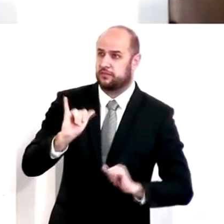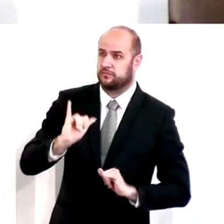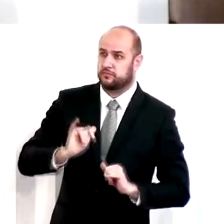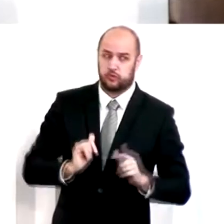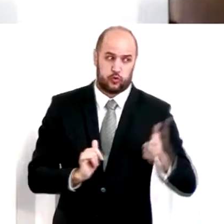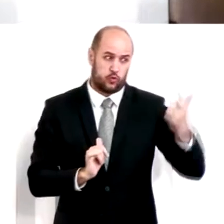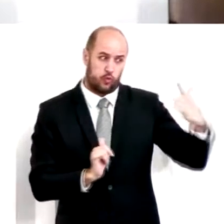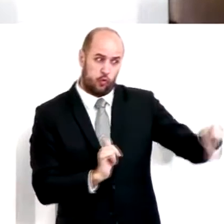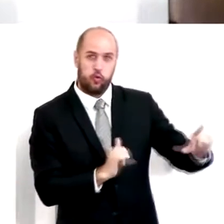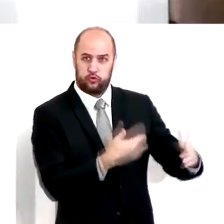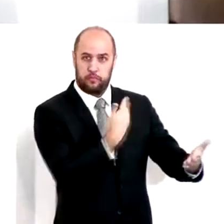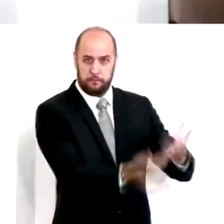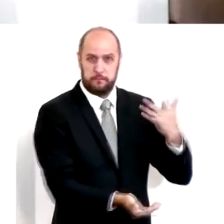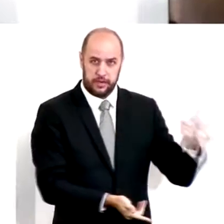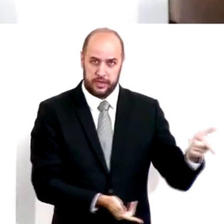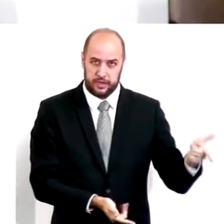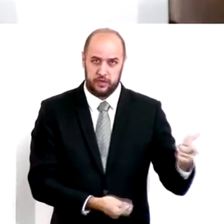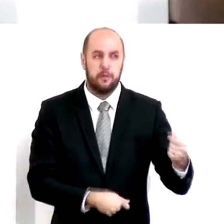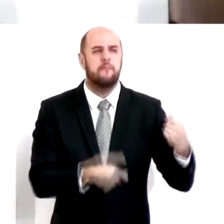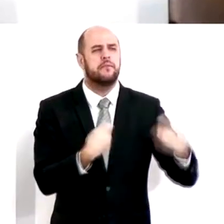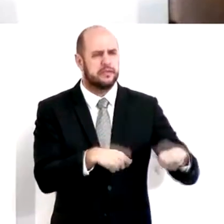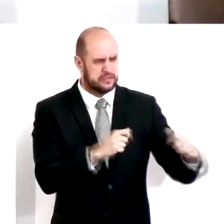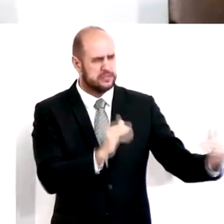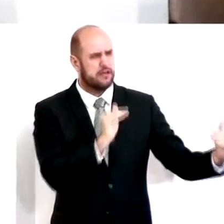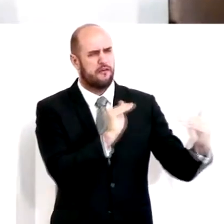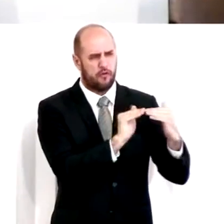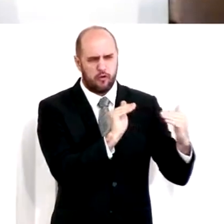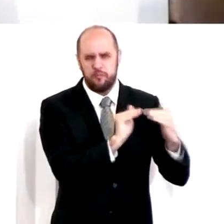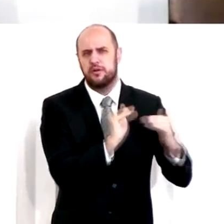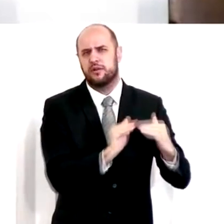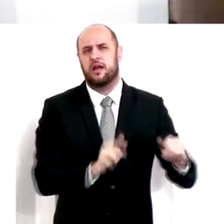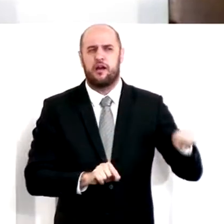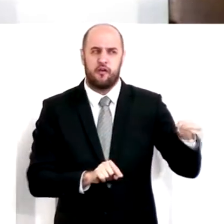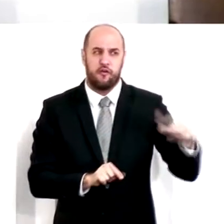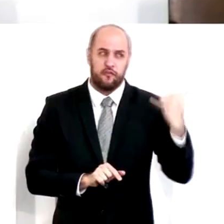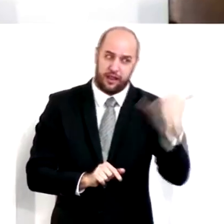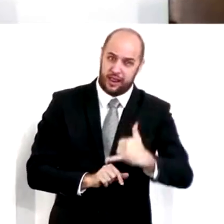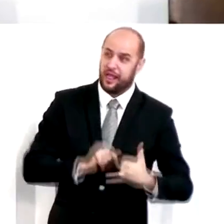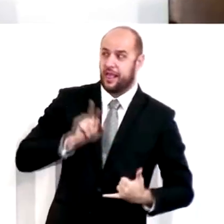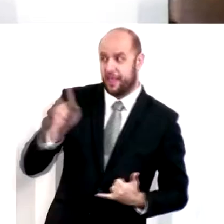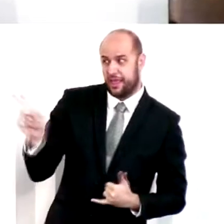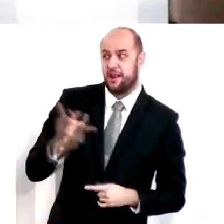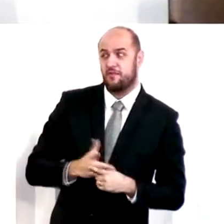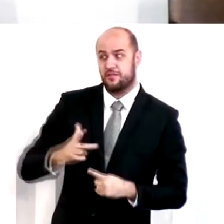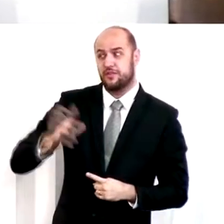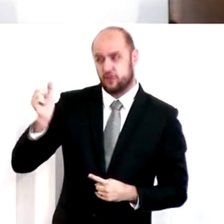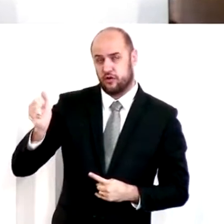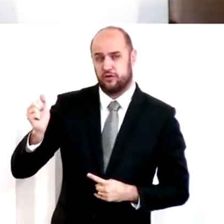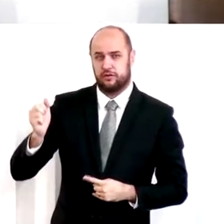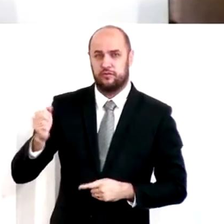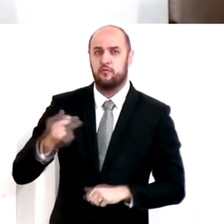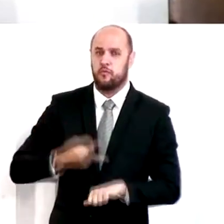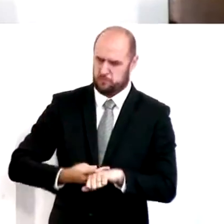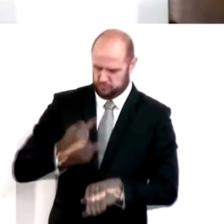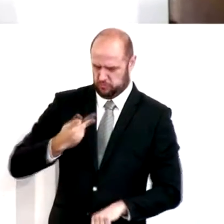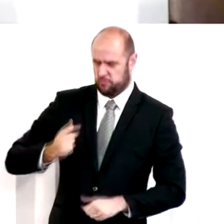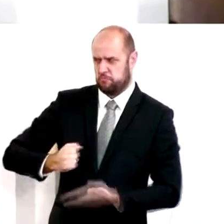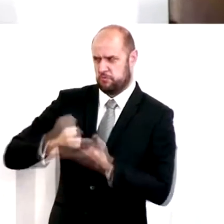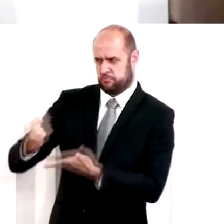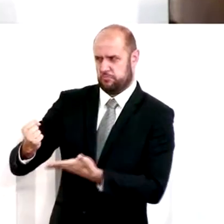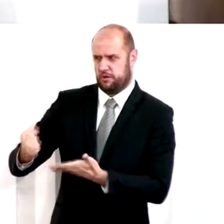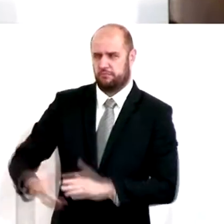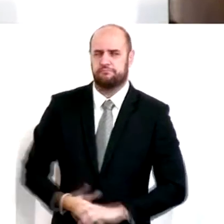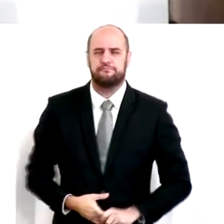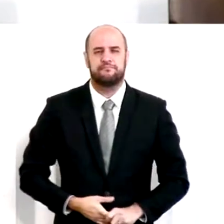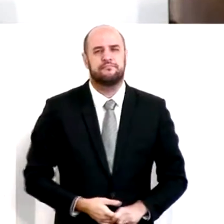parte derrotada, deveria confirmar isso publicamente, ele é o vencedor. Ou seja, ele precisaria exterminar o seu